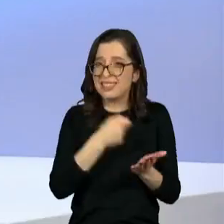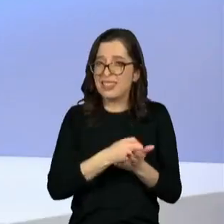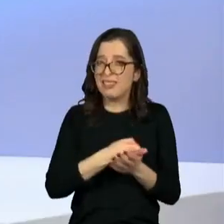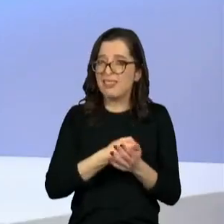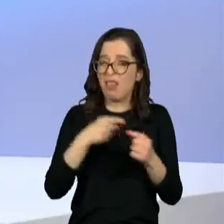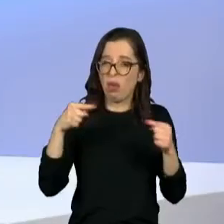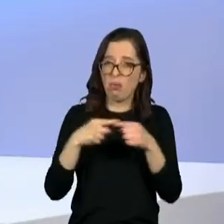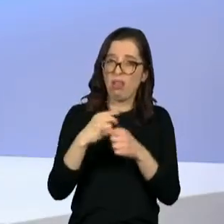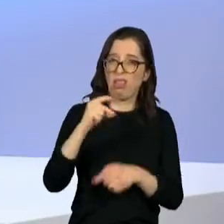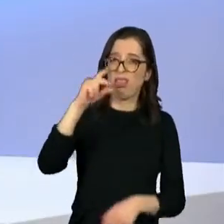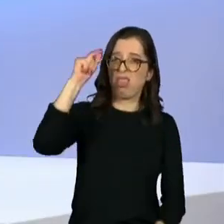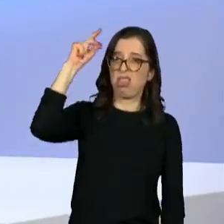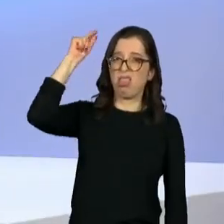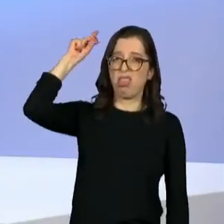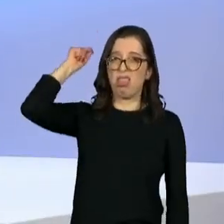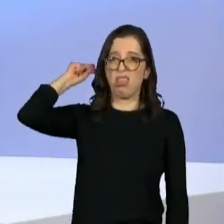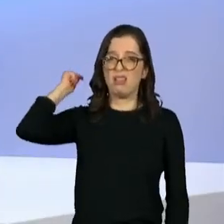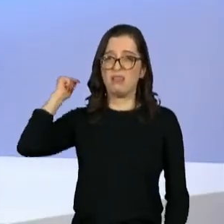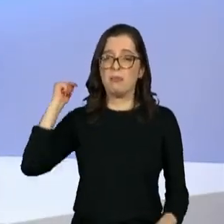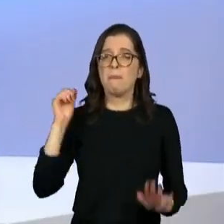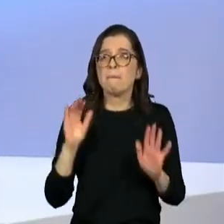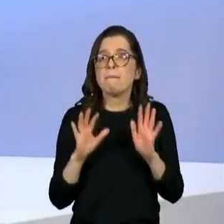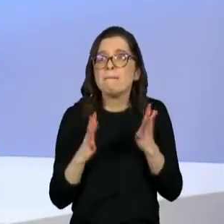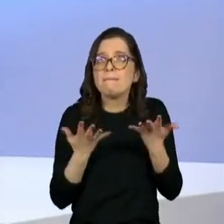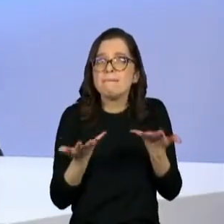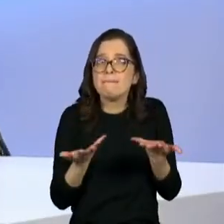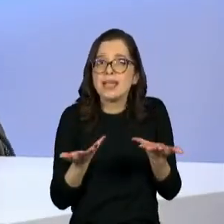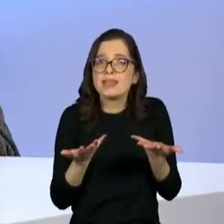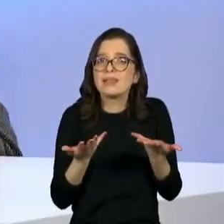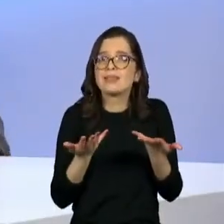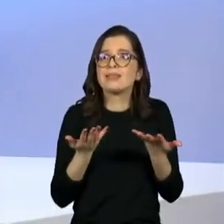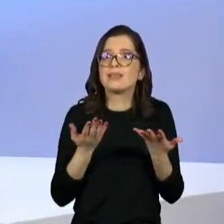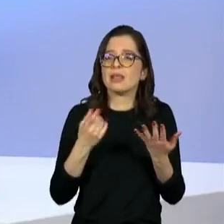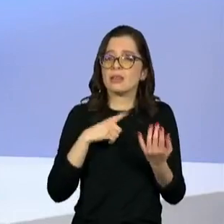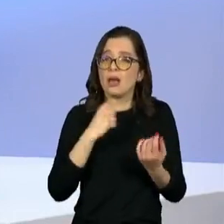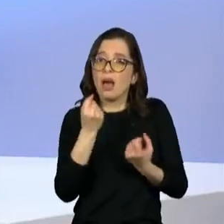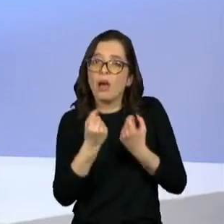lado oposto, quando a gente vai trazer alguns